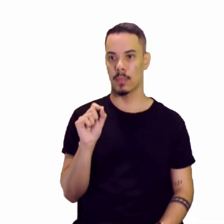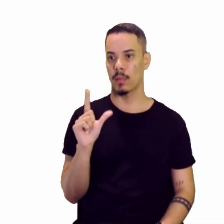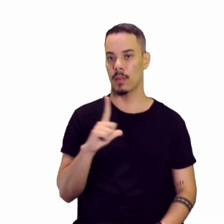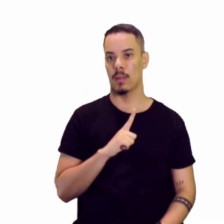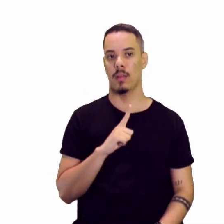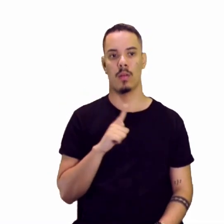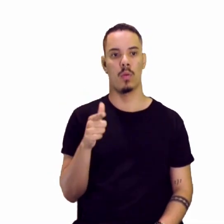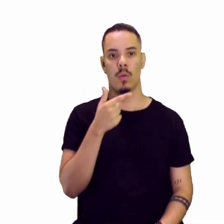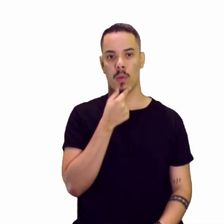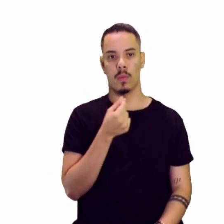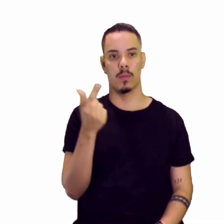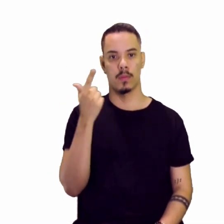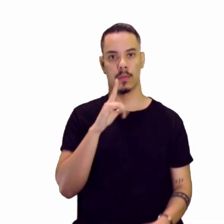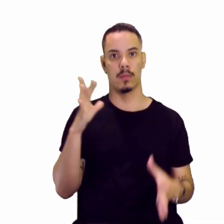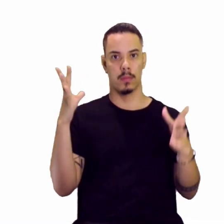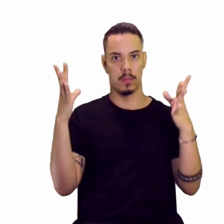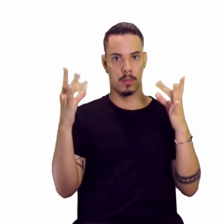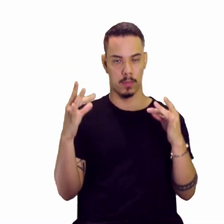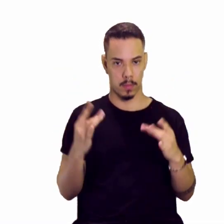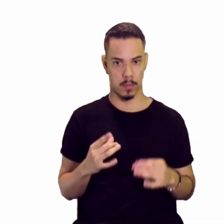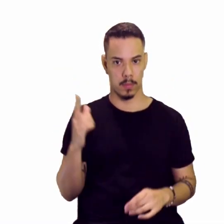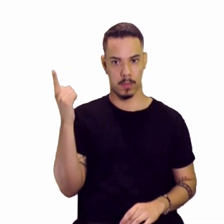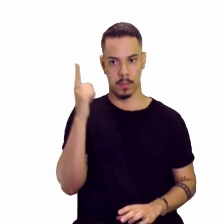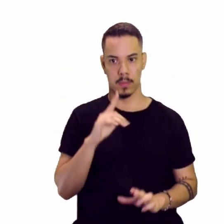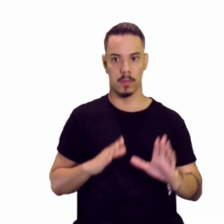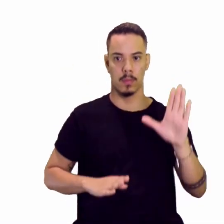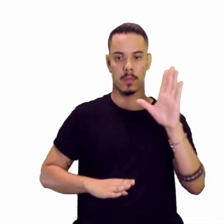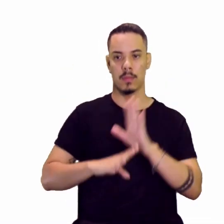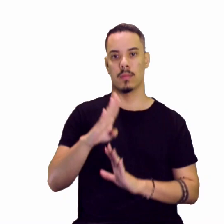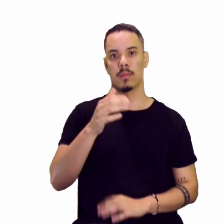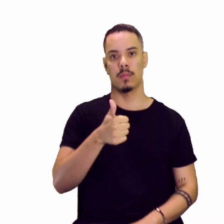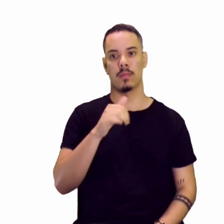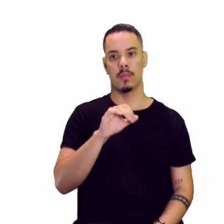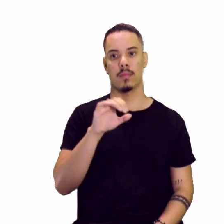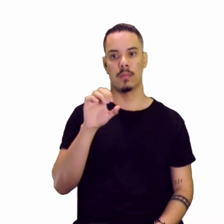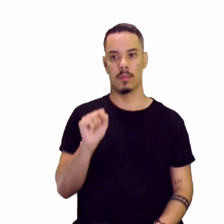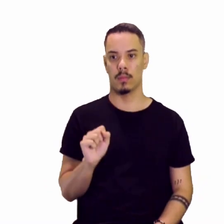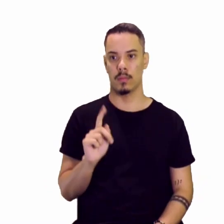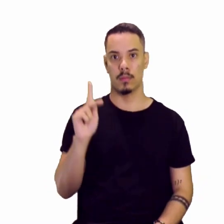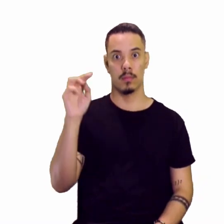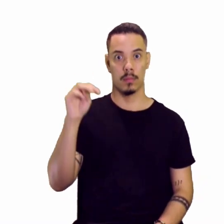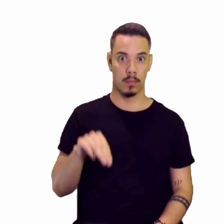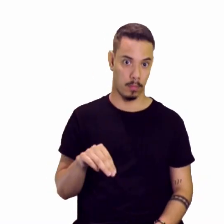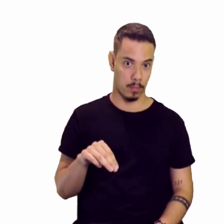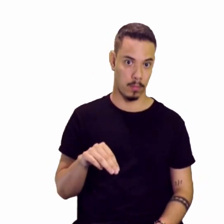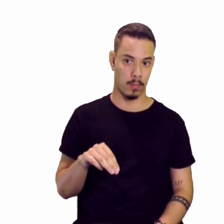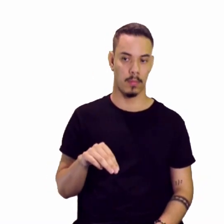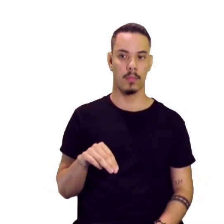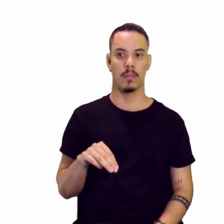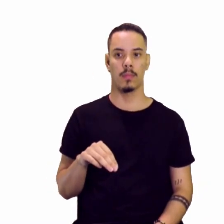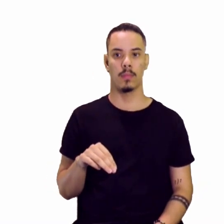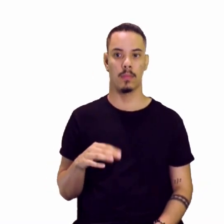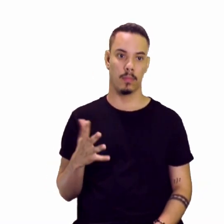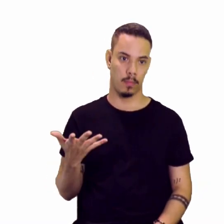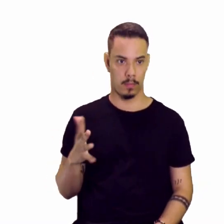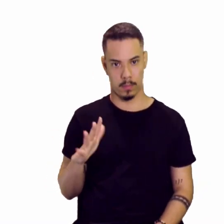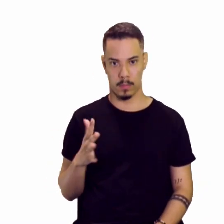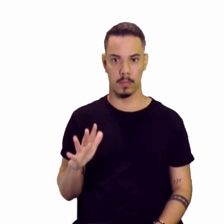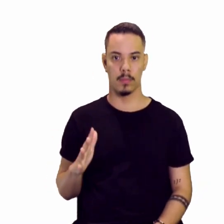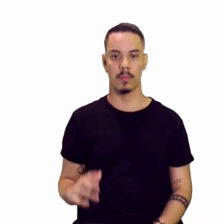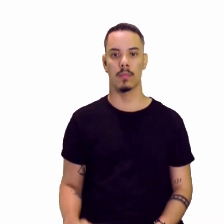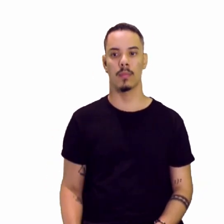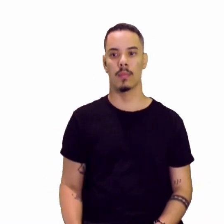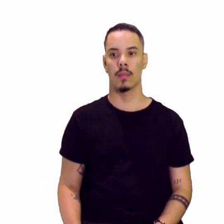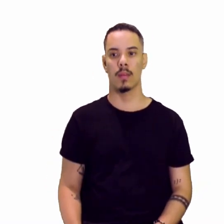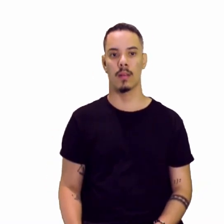em sua largada descrita na reportagem, tenha atingido 108, não fala nada, vamos supor que ele atingiu 108 km